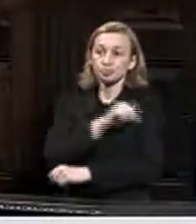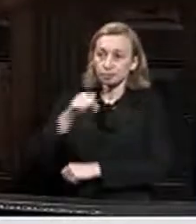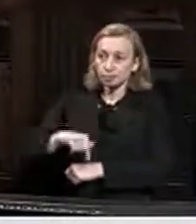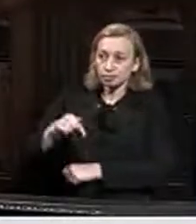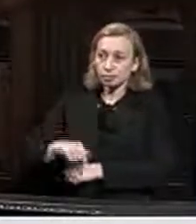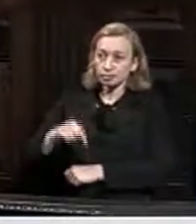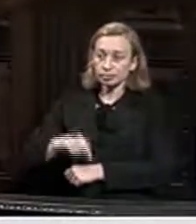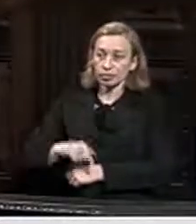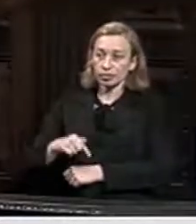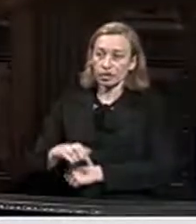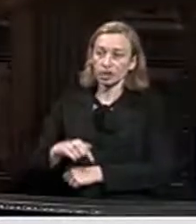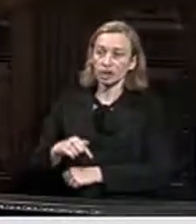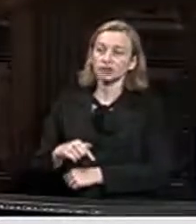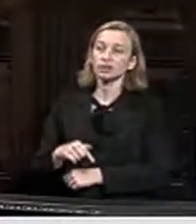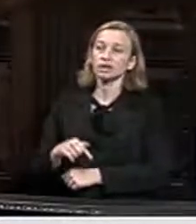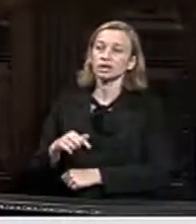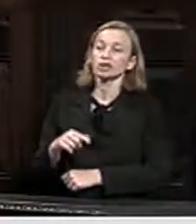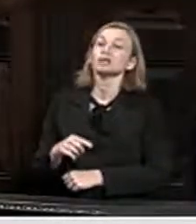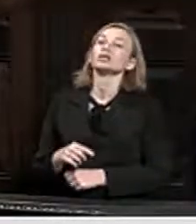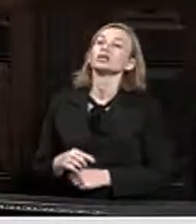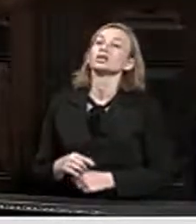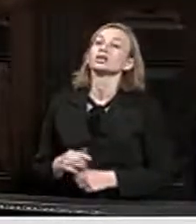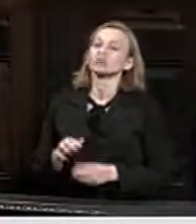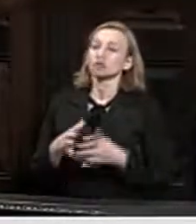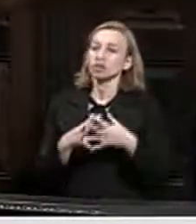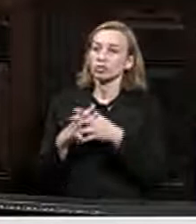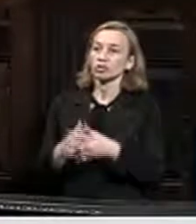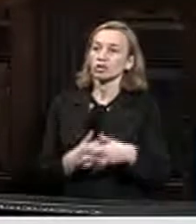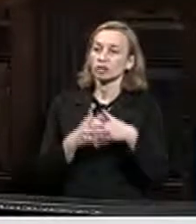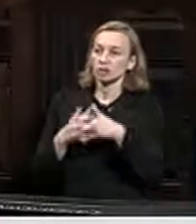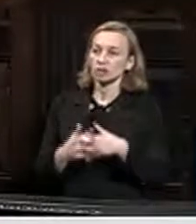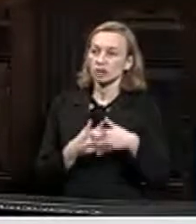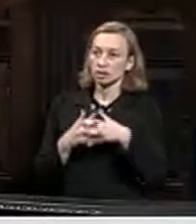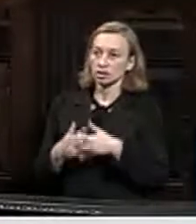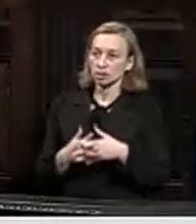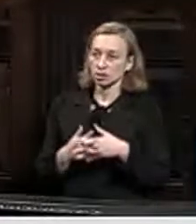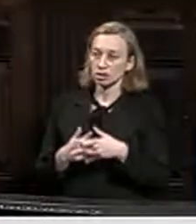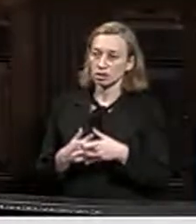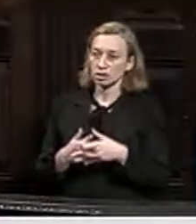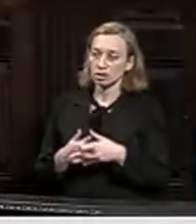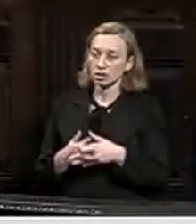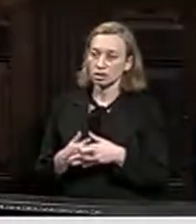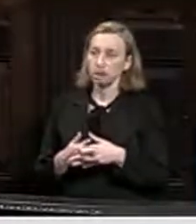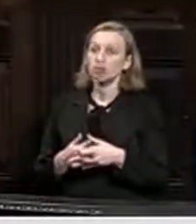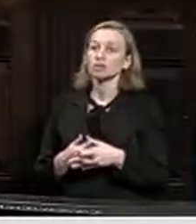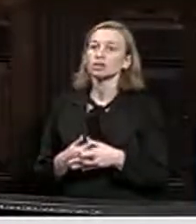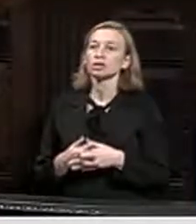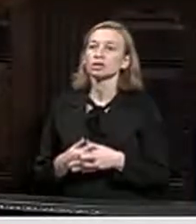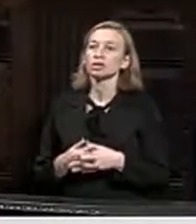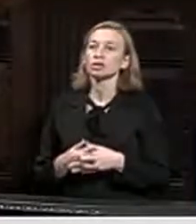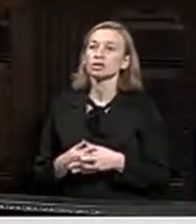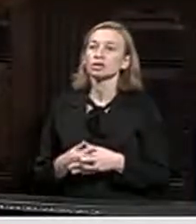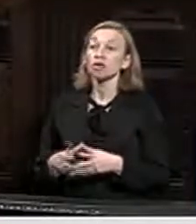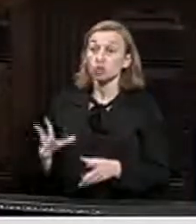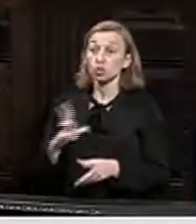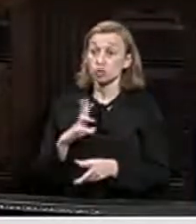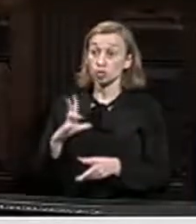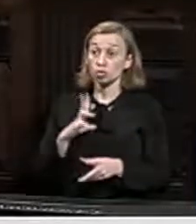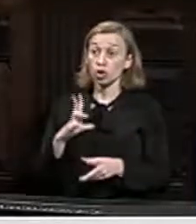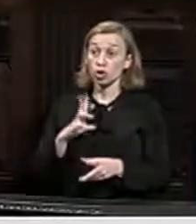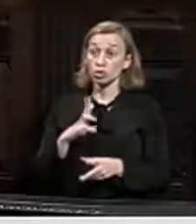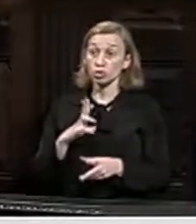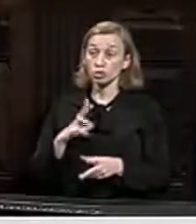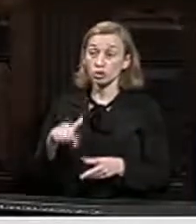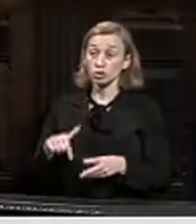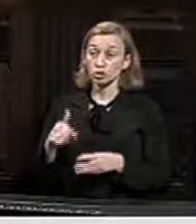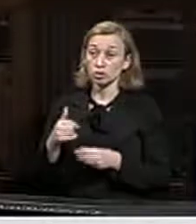pela concorrência desleal de outros estados, com frete mais barato, porque o diesel era mais barato, os próprios transportadores do